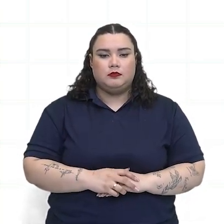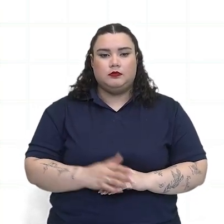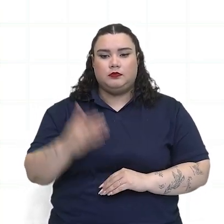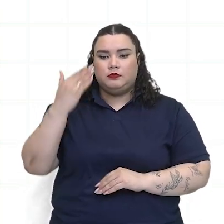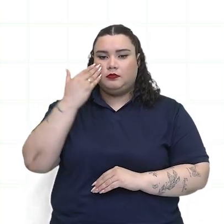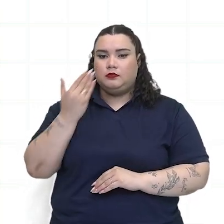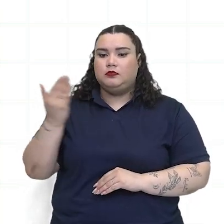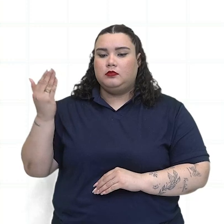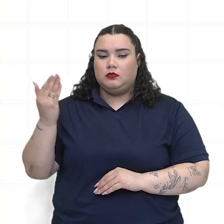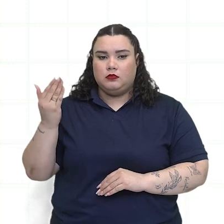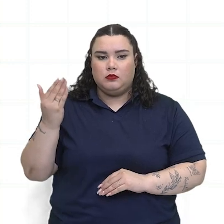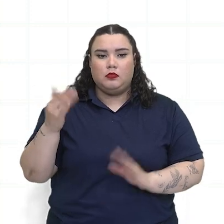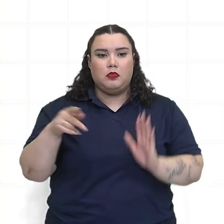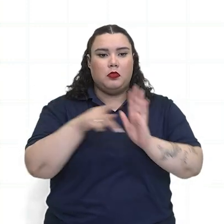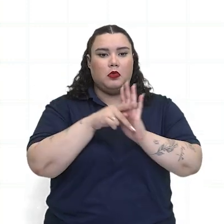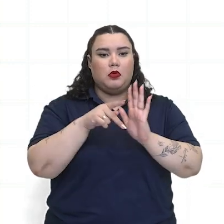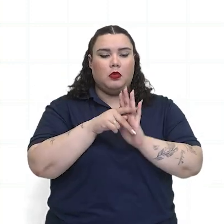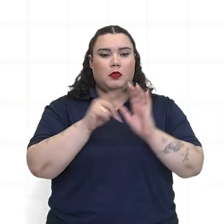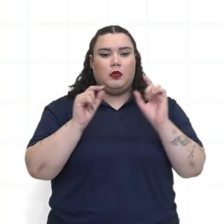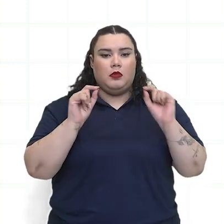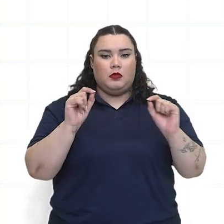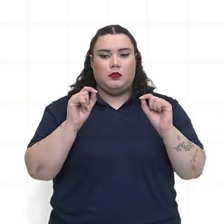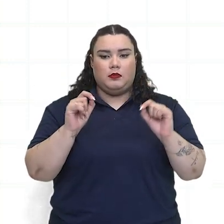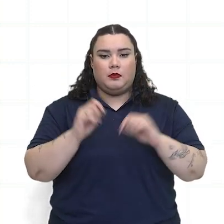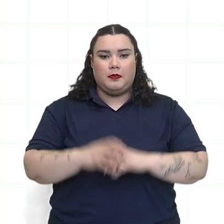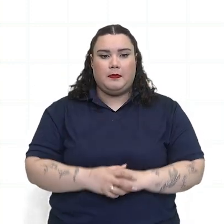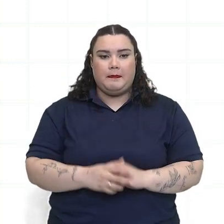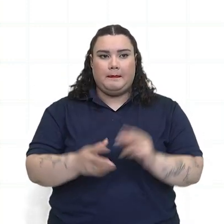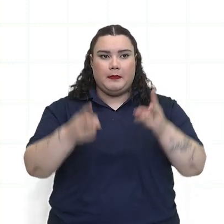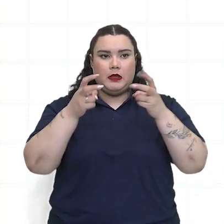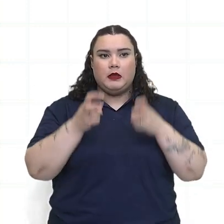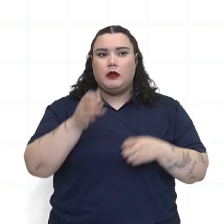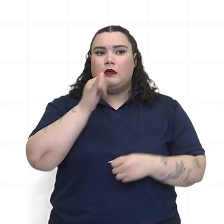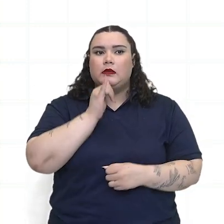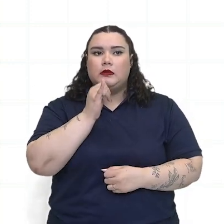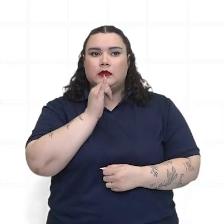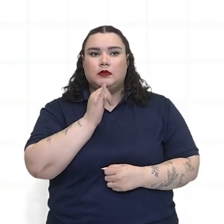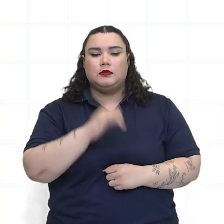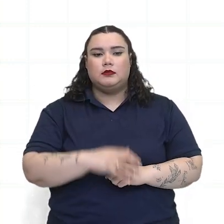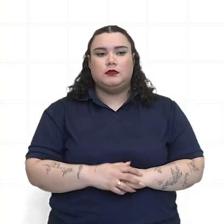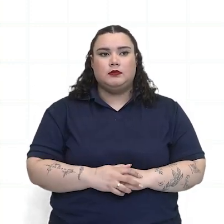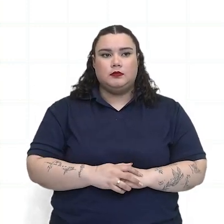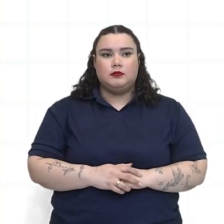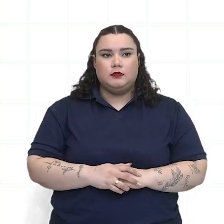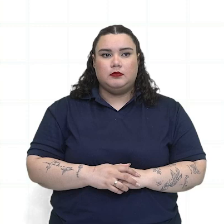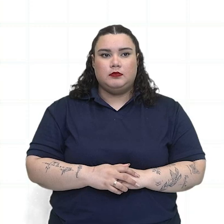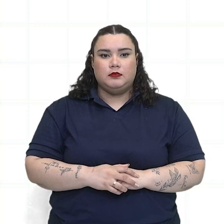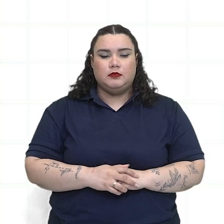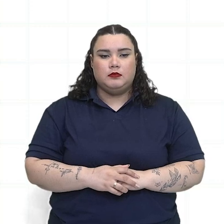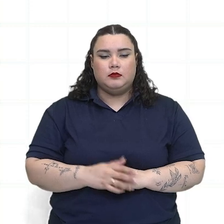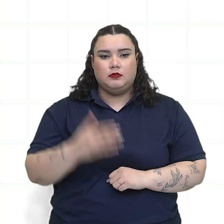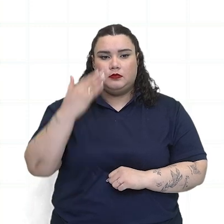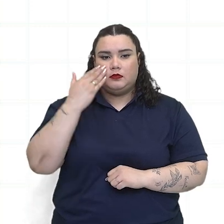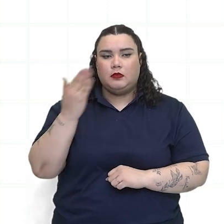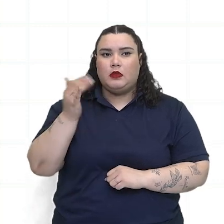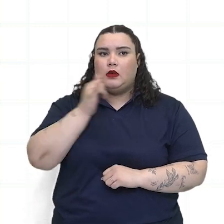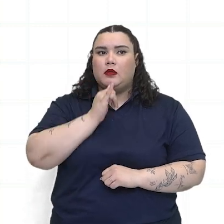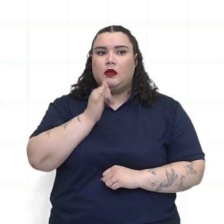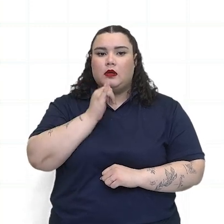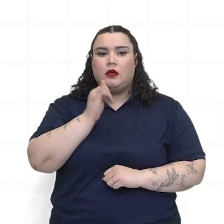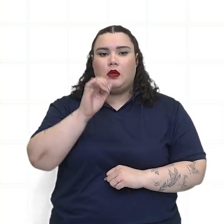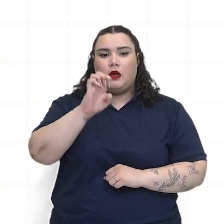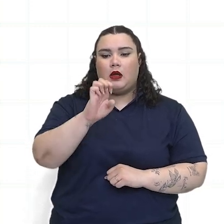a composição, né? Agora, veja aqui esse exemplo. Eu tenho, então, ainda o exemplo